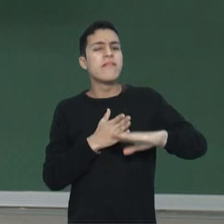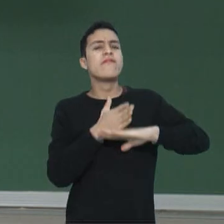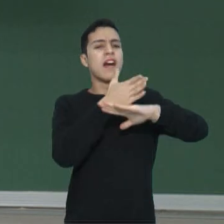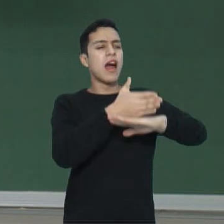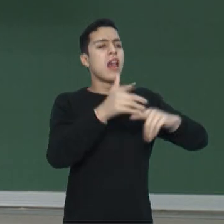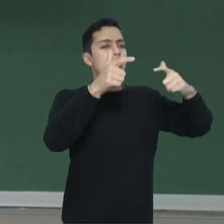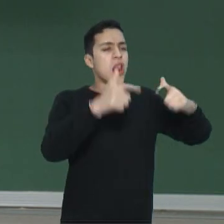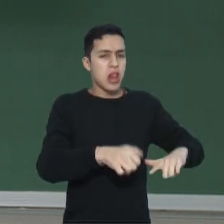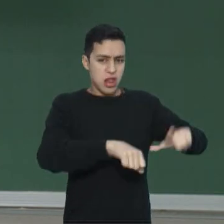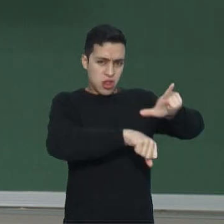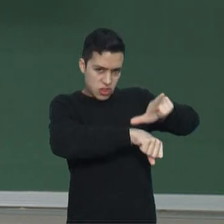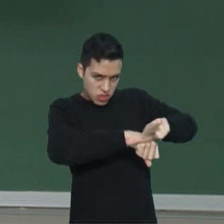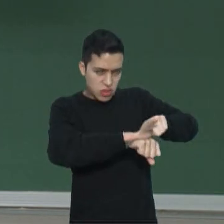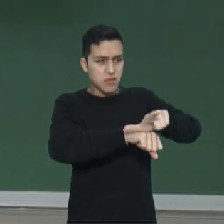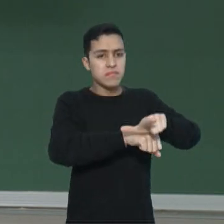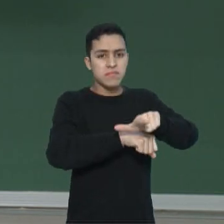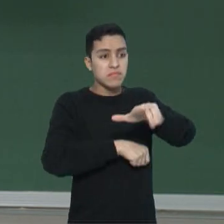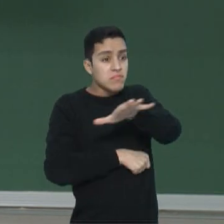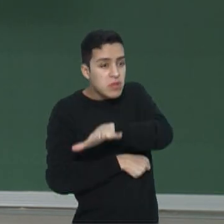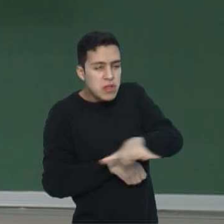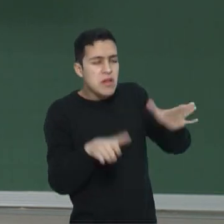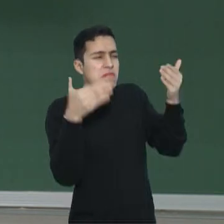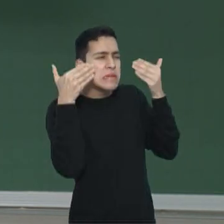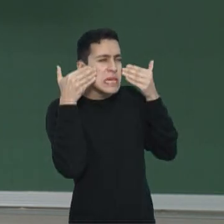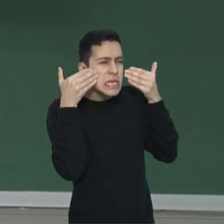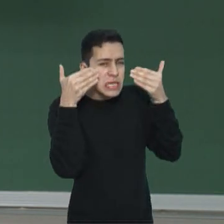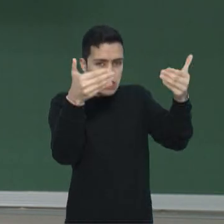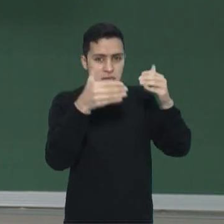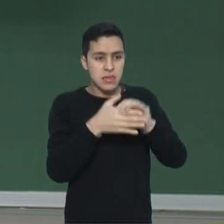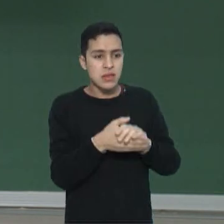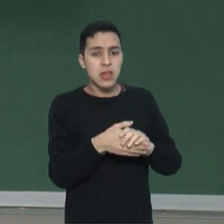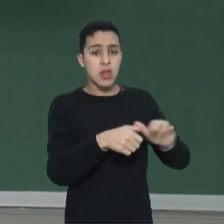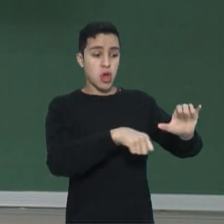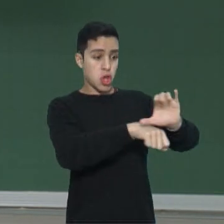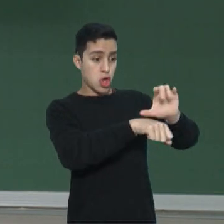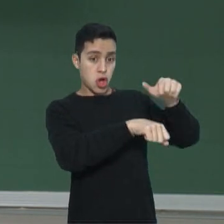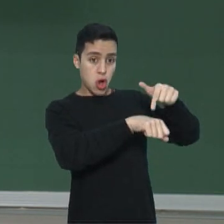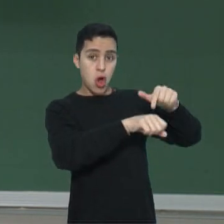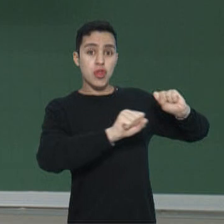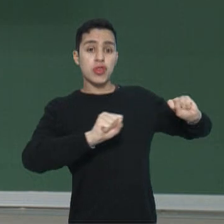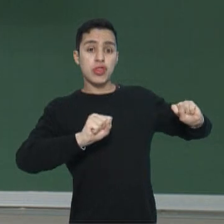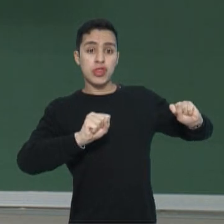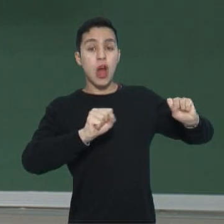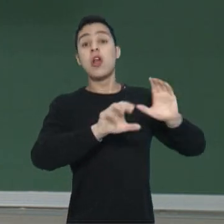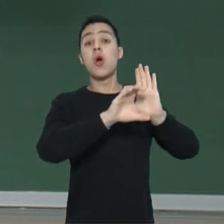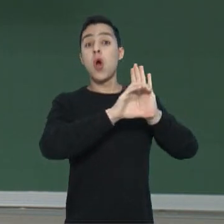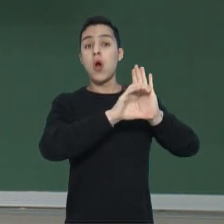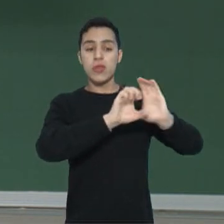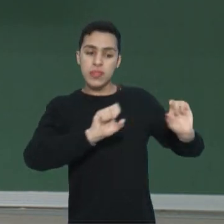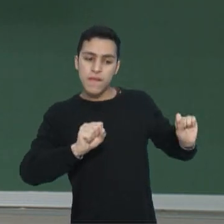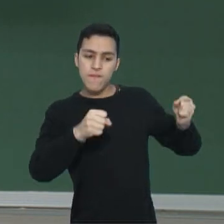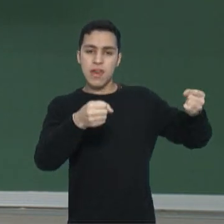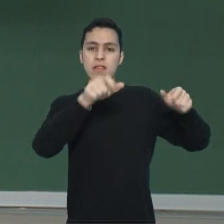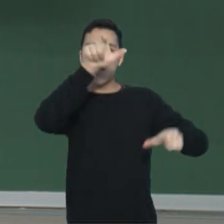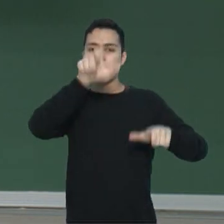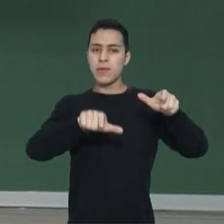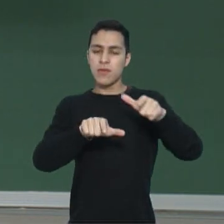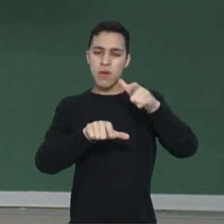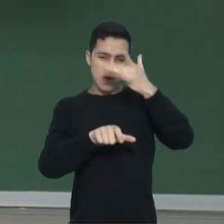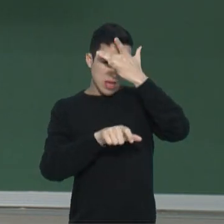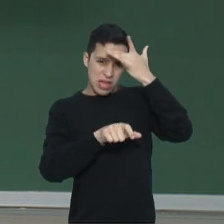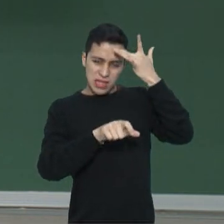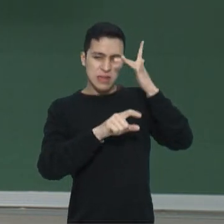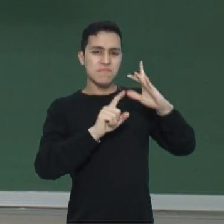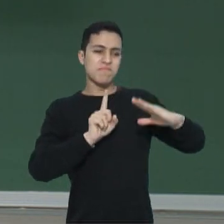comércio, em algum lugar bem visível, normalmente, o Código de Defesa do Consumidor? Também é um conjunto de leis,